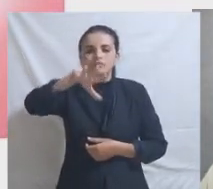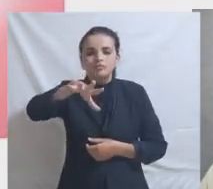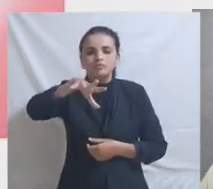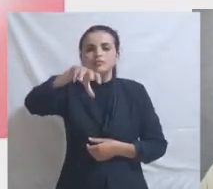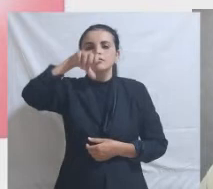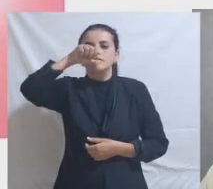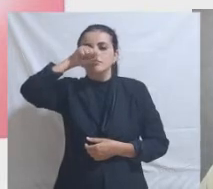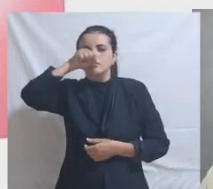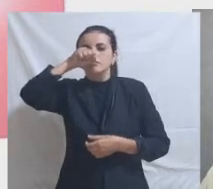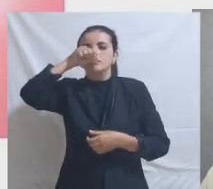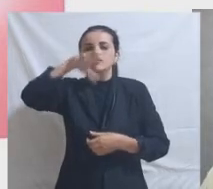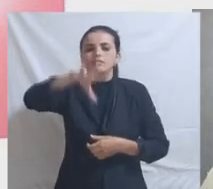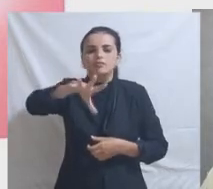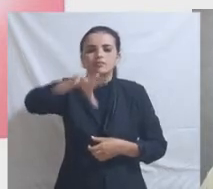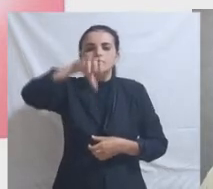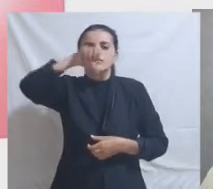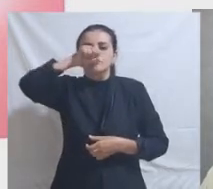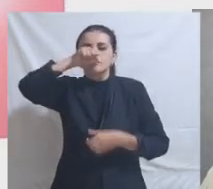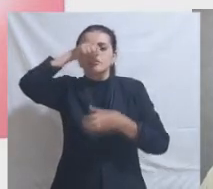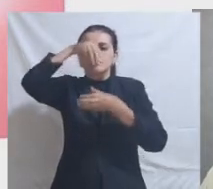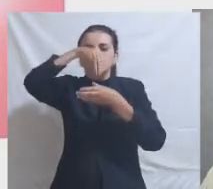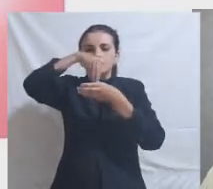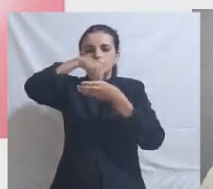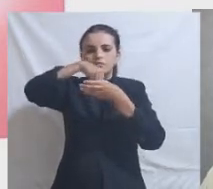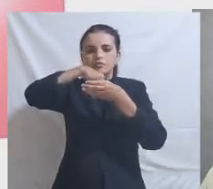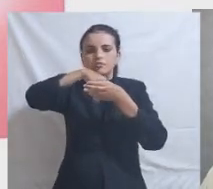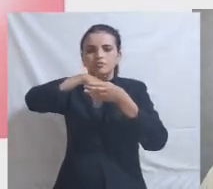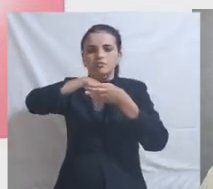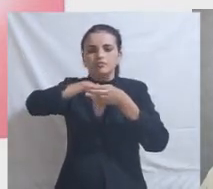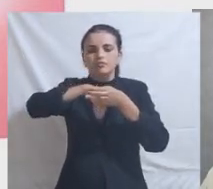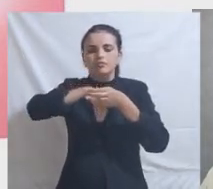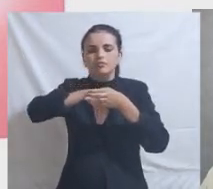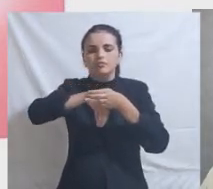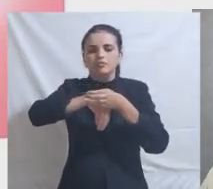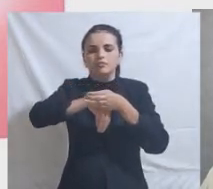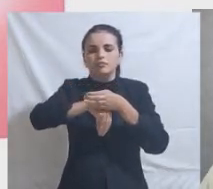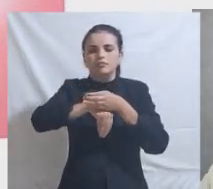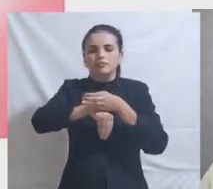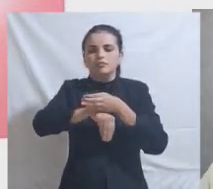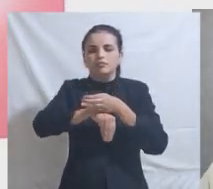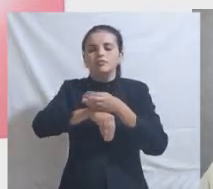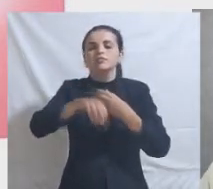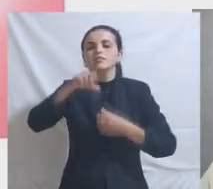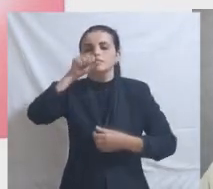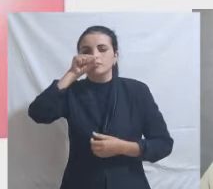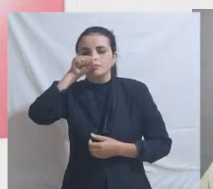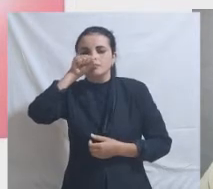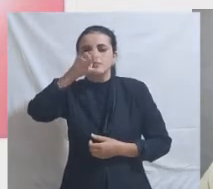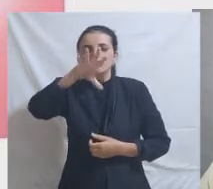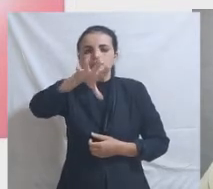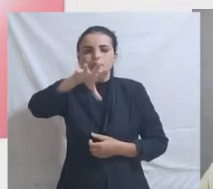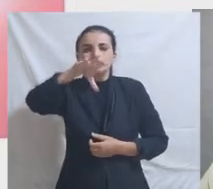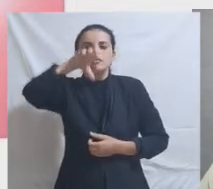Esses dois, no caso, as fossas nasais, são as entradas e saídas do ar. E